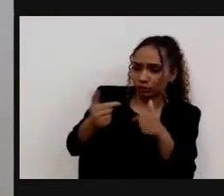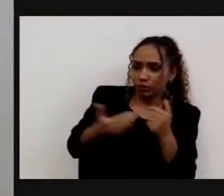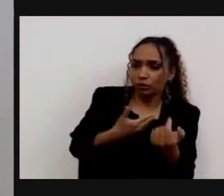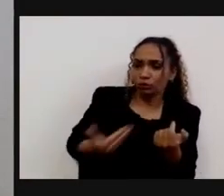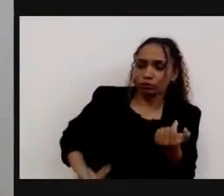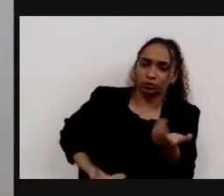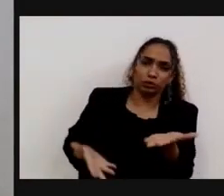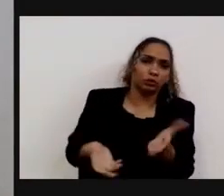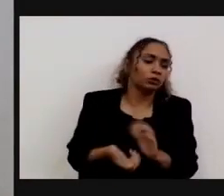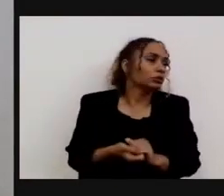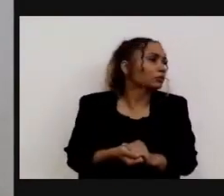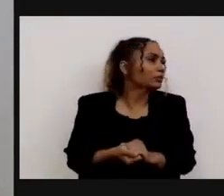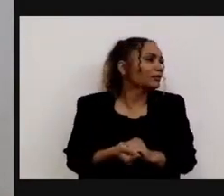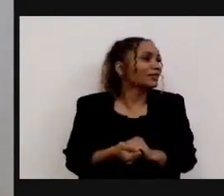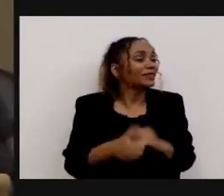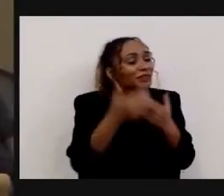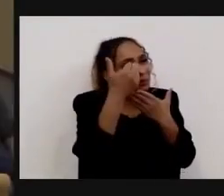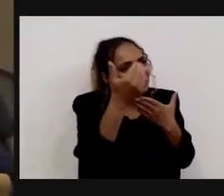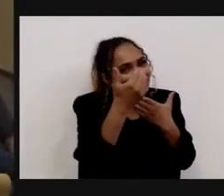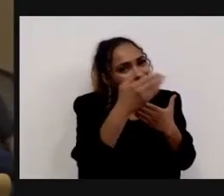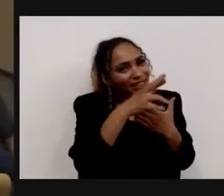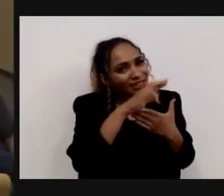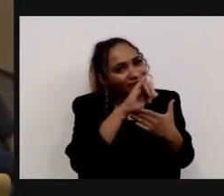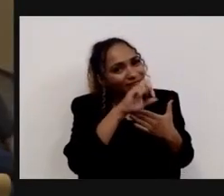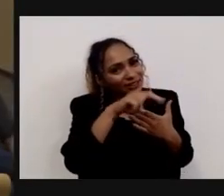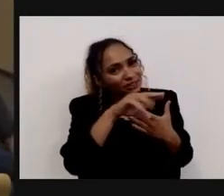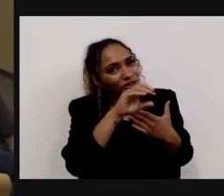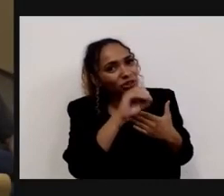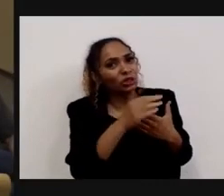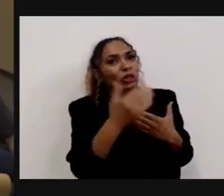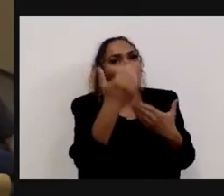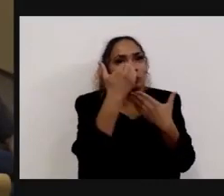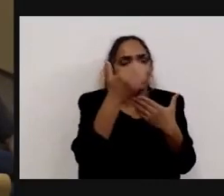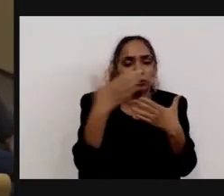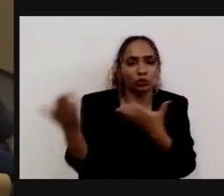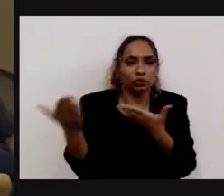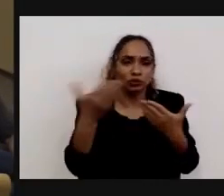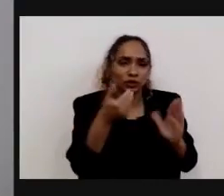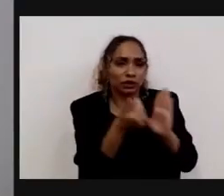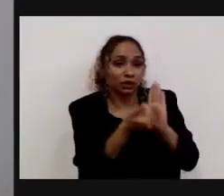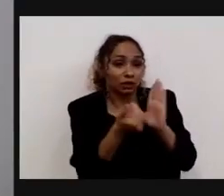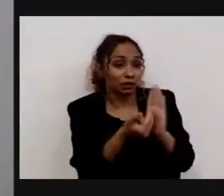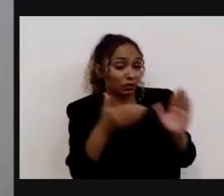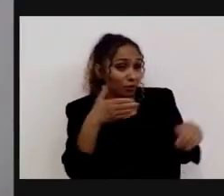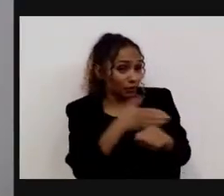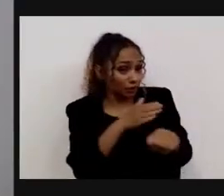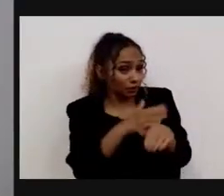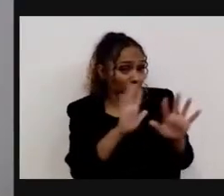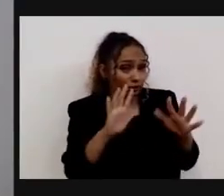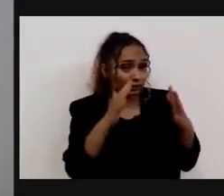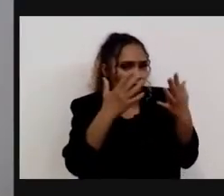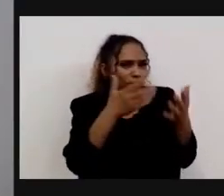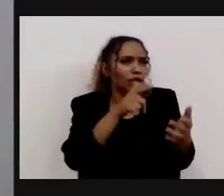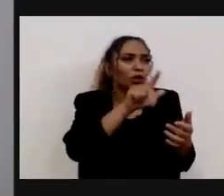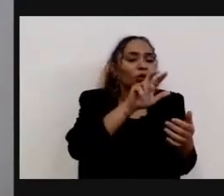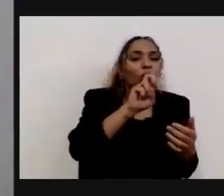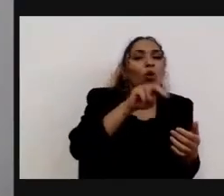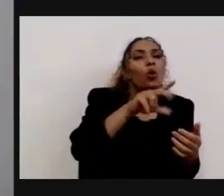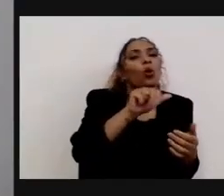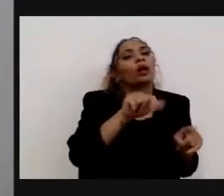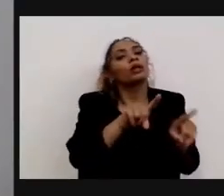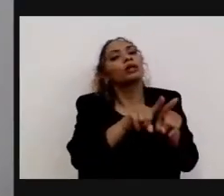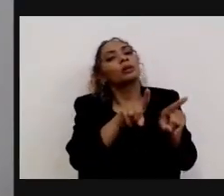público Obrigada Cristiano Obrigado convite aqui da câmara para participar desse evento Luana sempre é bom